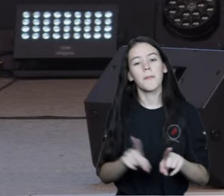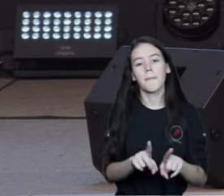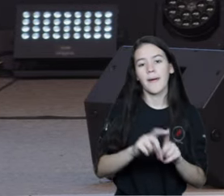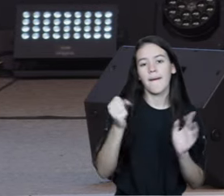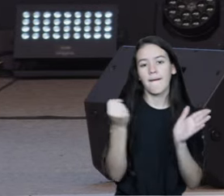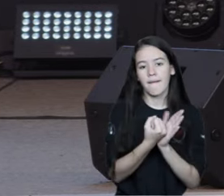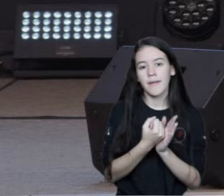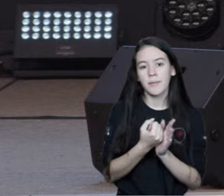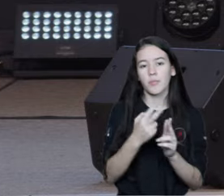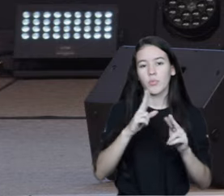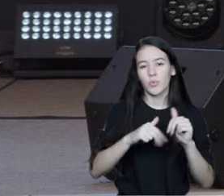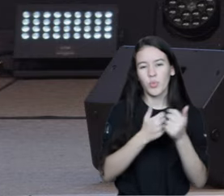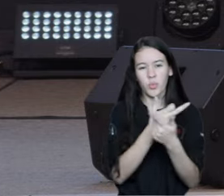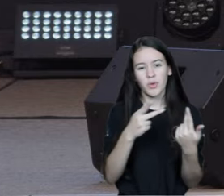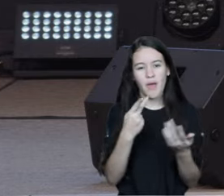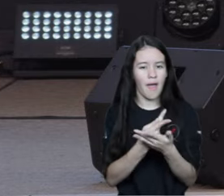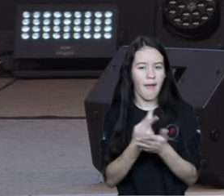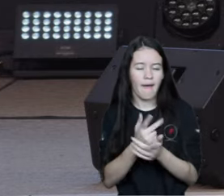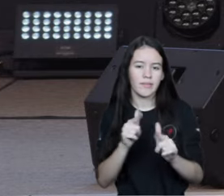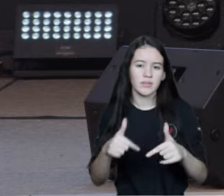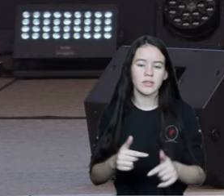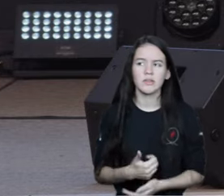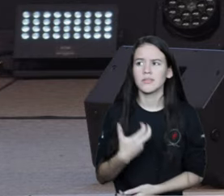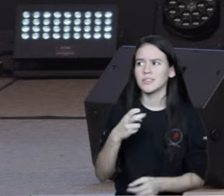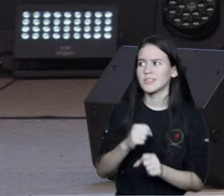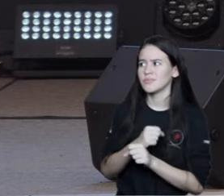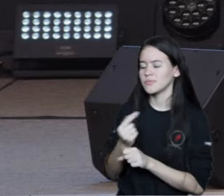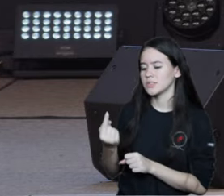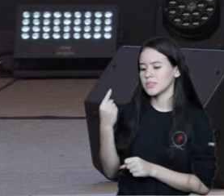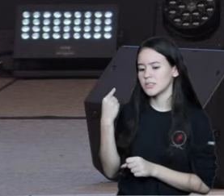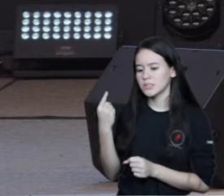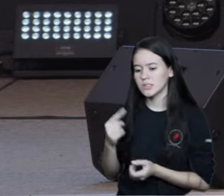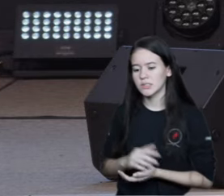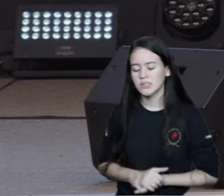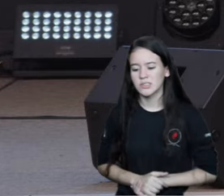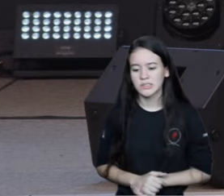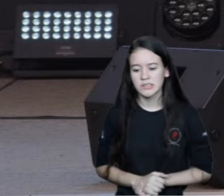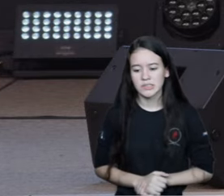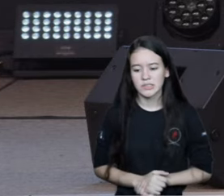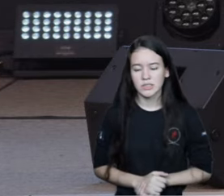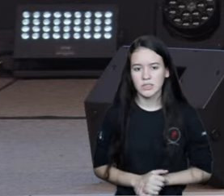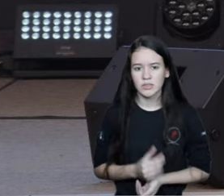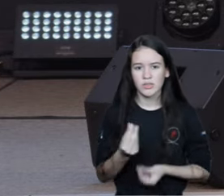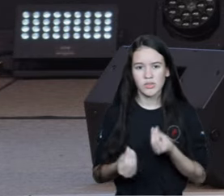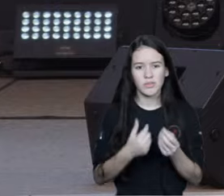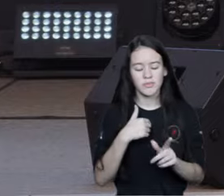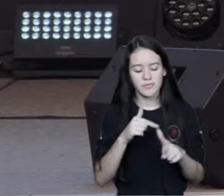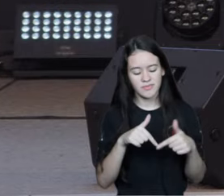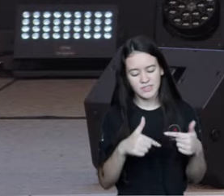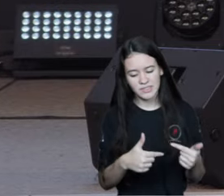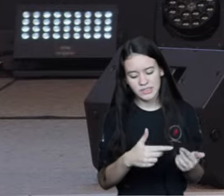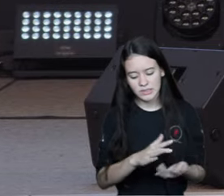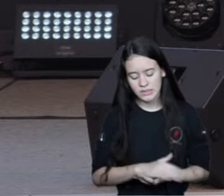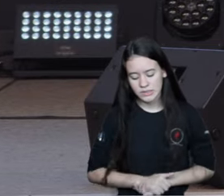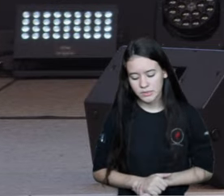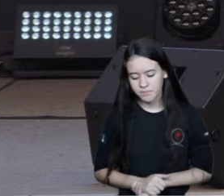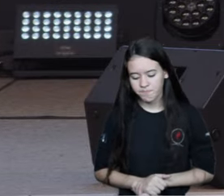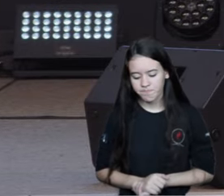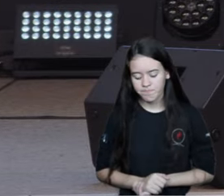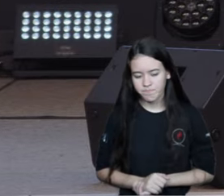marcada pela bobagem que fez 15 anos que eu fui fazer isso